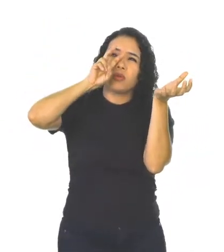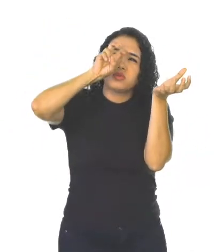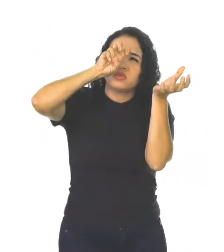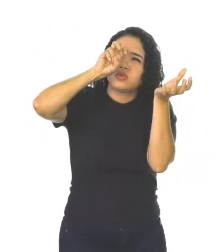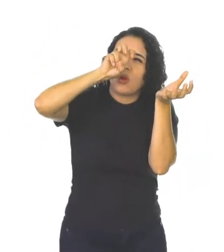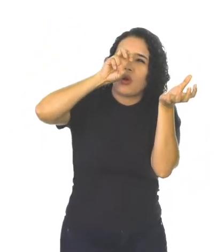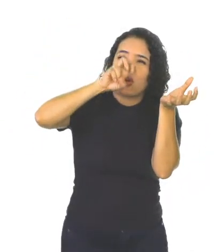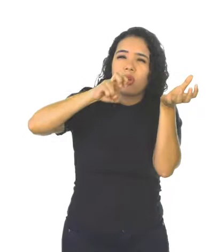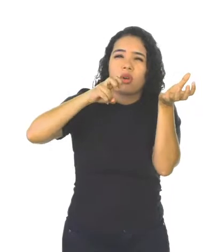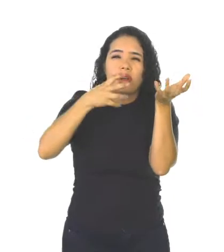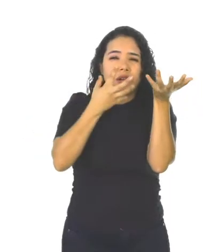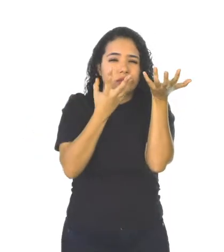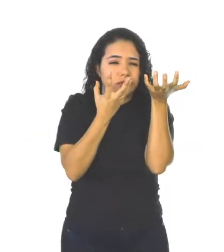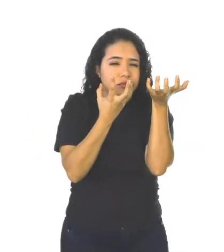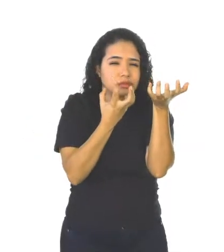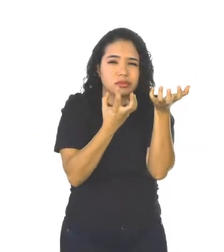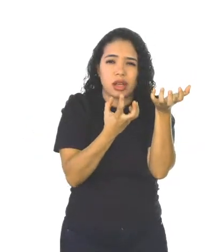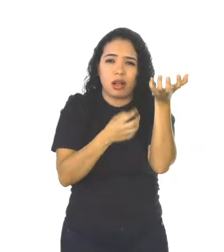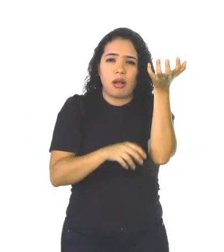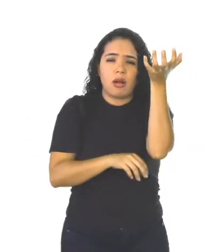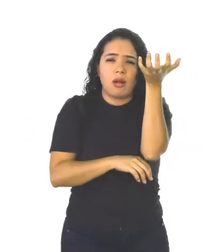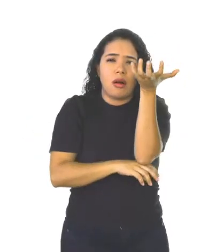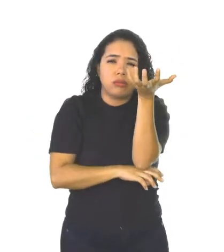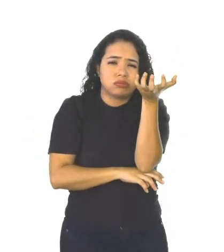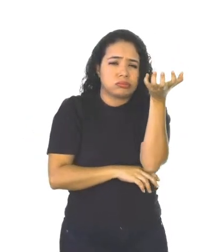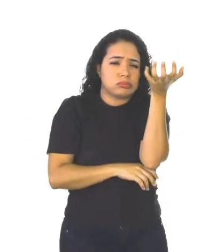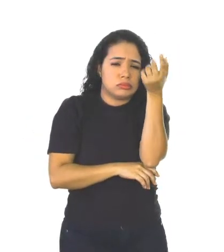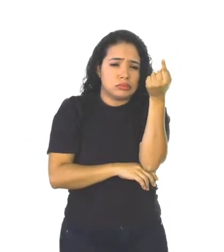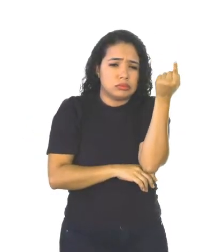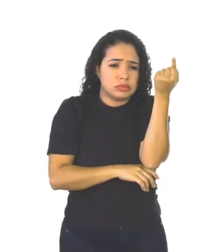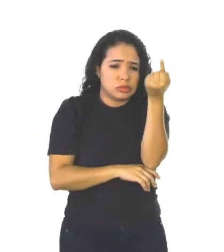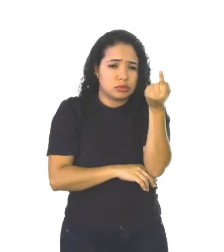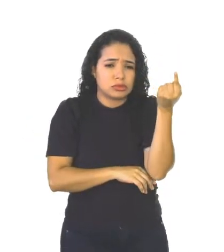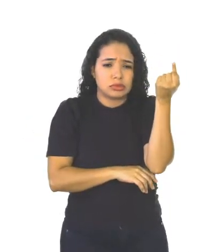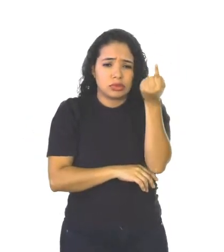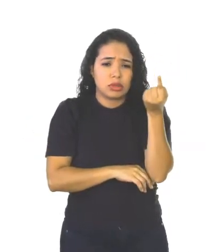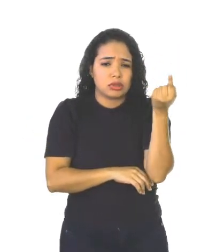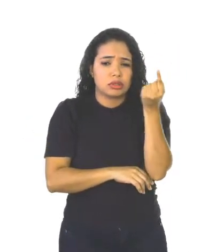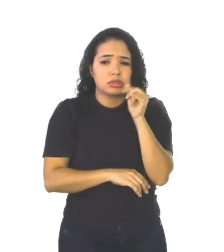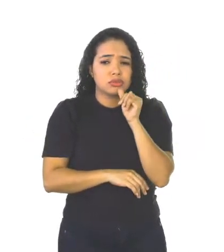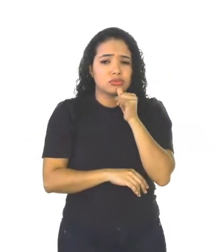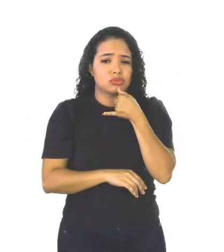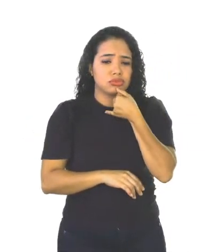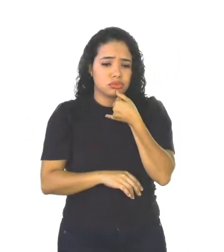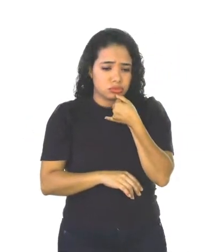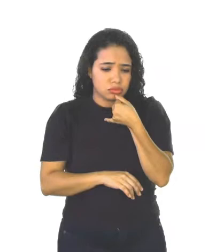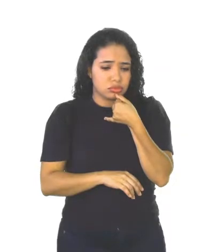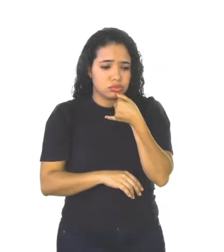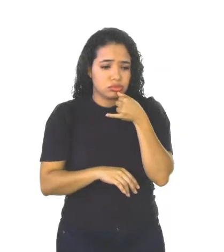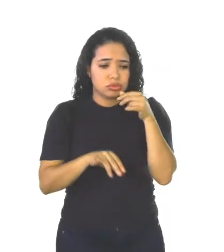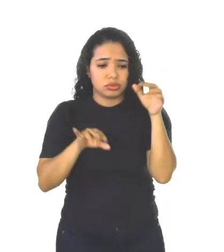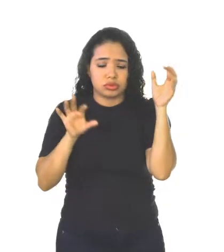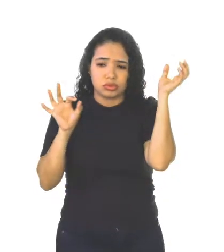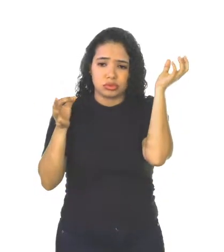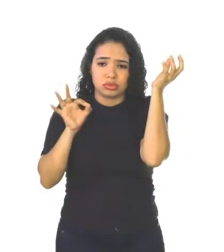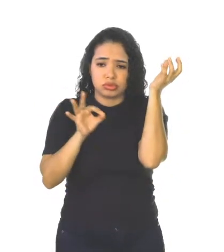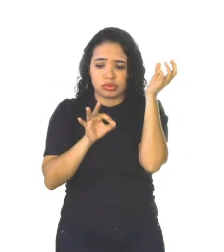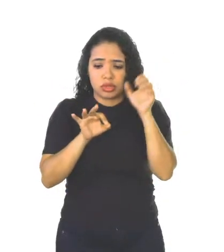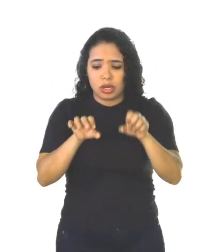ar, murchava naquele canto sozinho, tão triste quanto sua amiga beija-flor de asa quebrada e sem